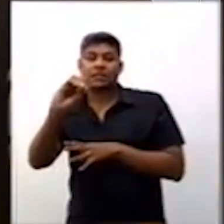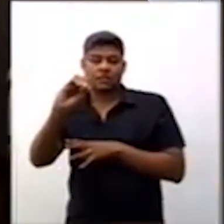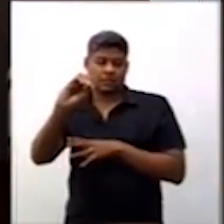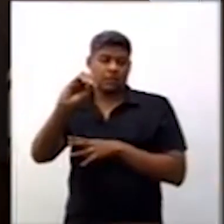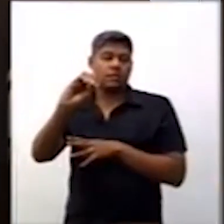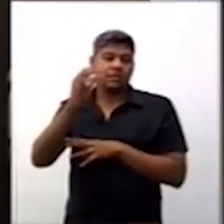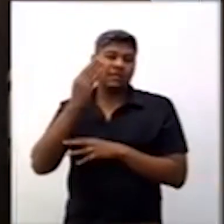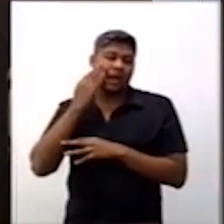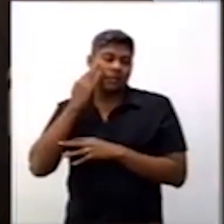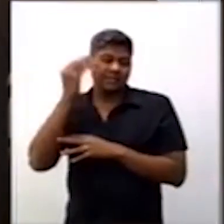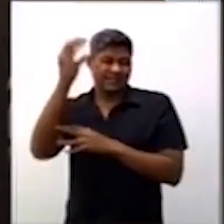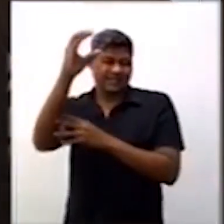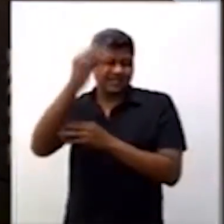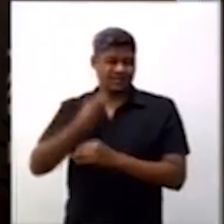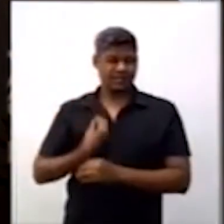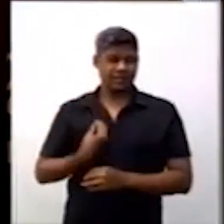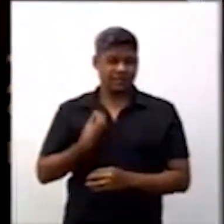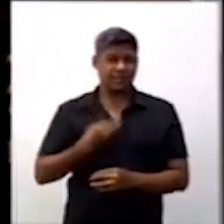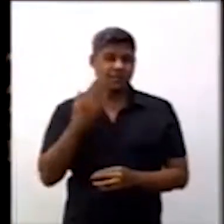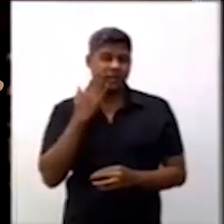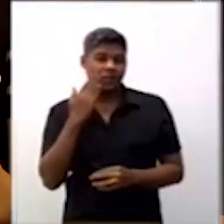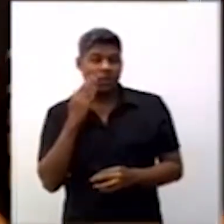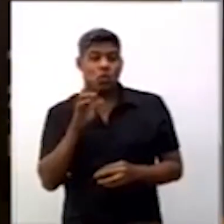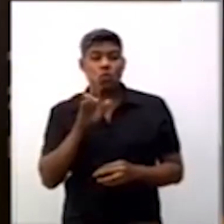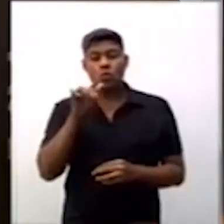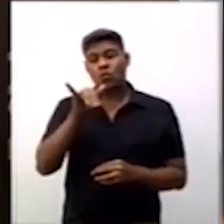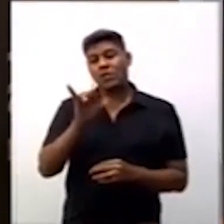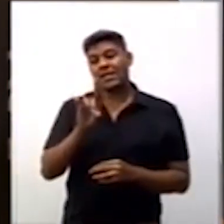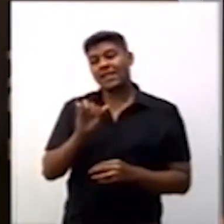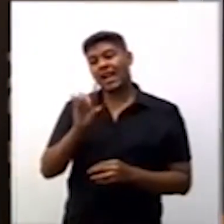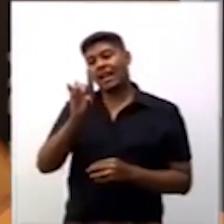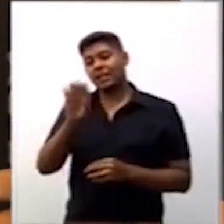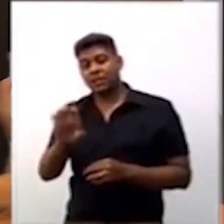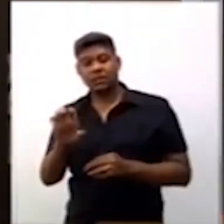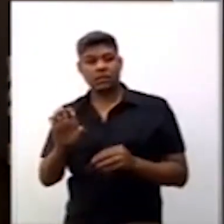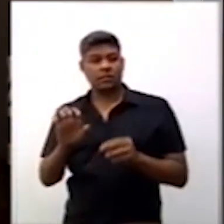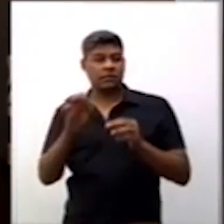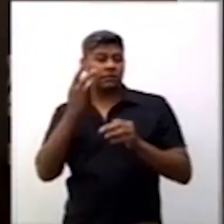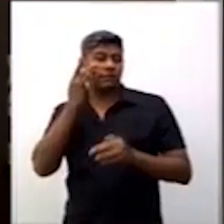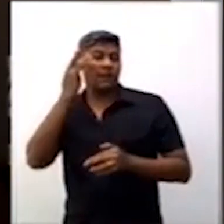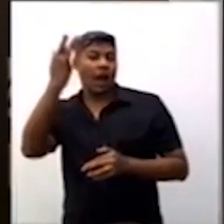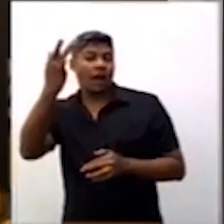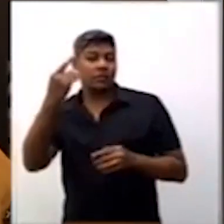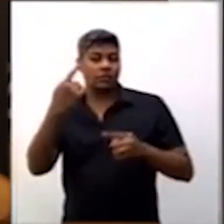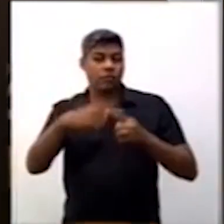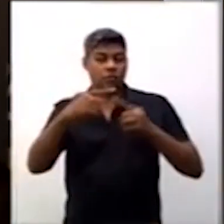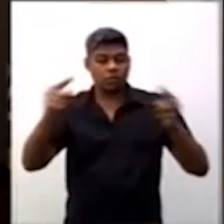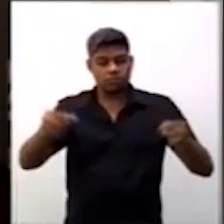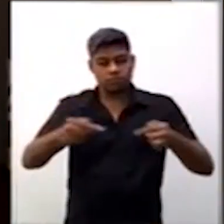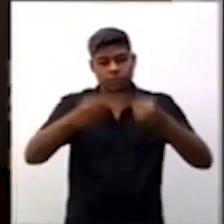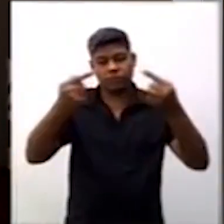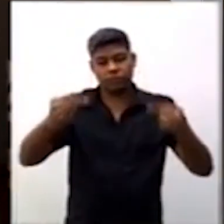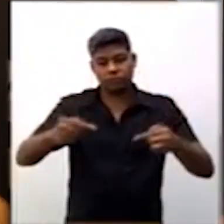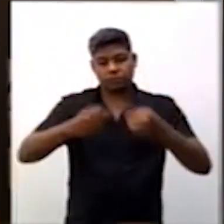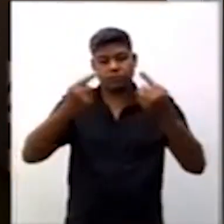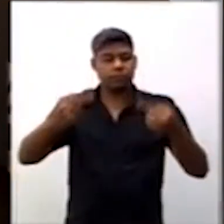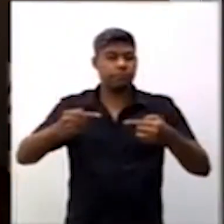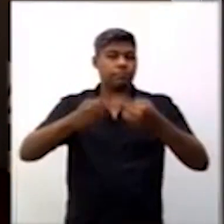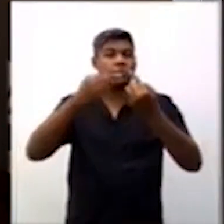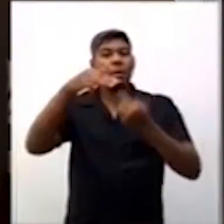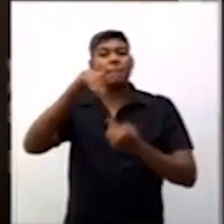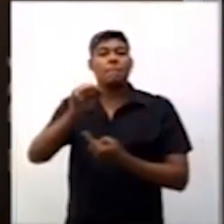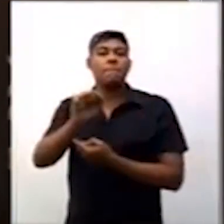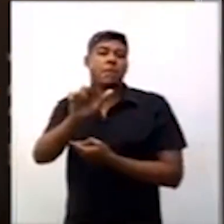notação científica. Então acaba sendo uma unidade prática, porque você associa as quantidades em mil, em